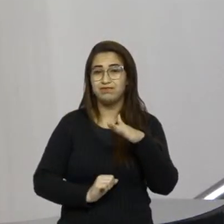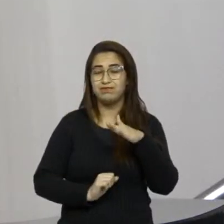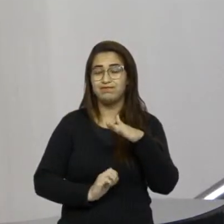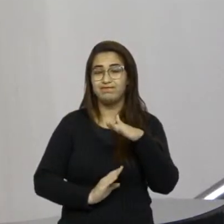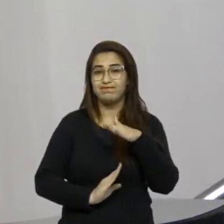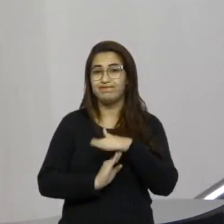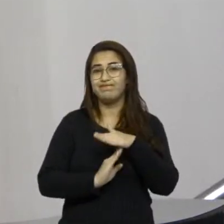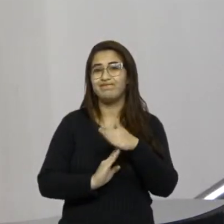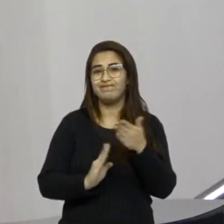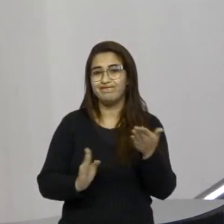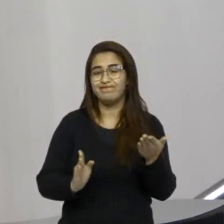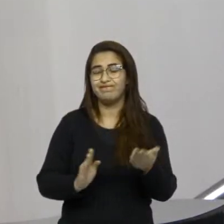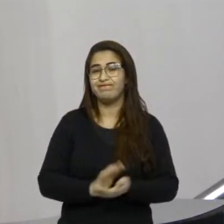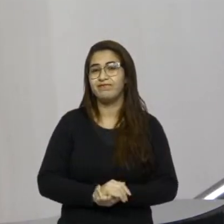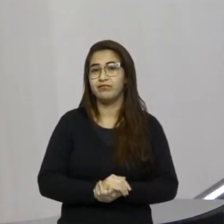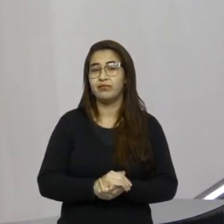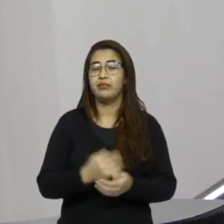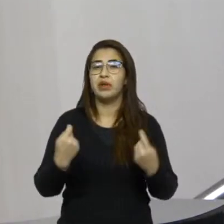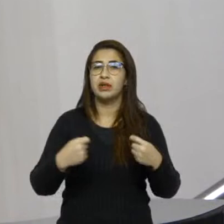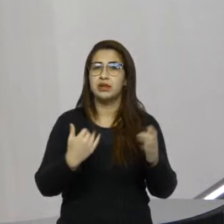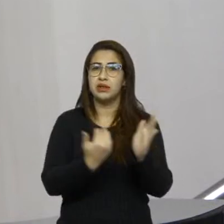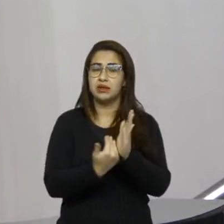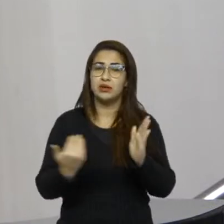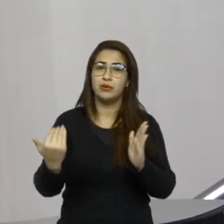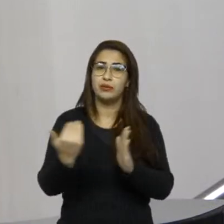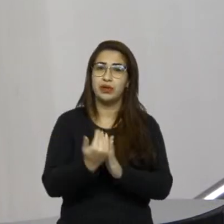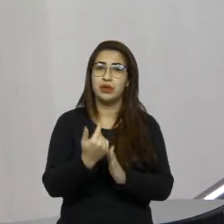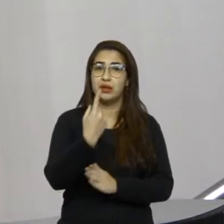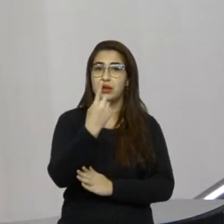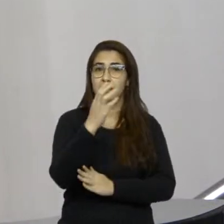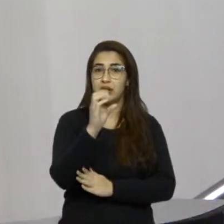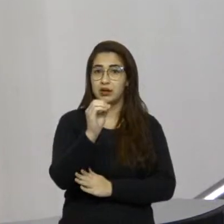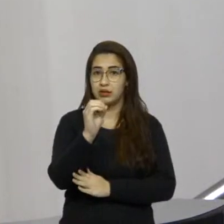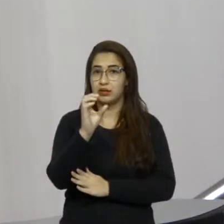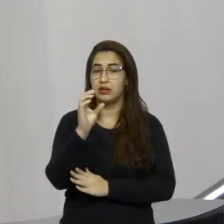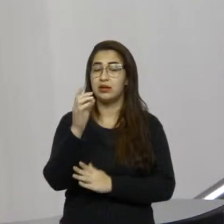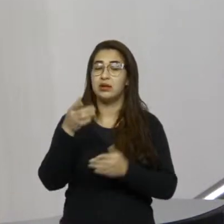da ampliação de 10 leitos para atender a demanda existente e ampliar a